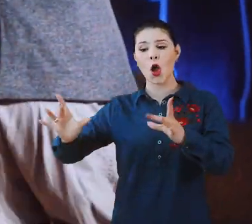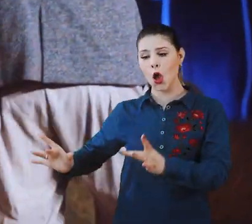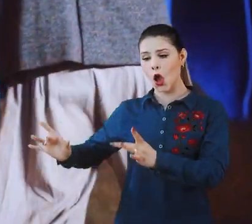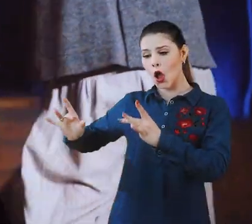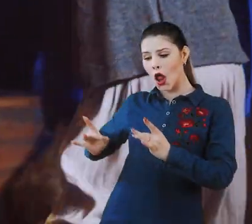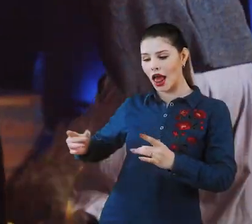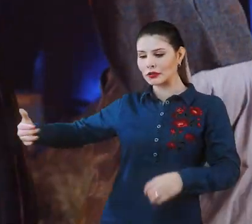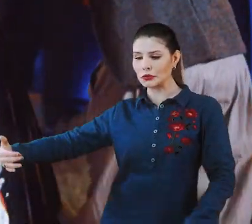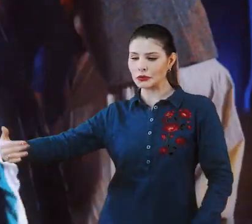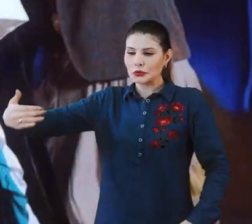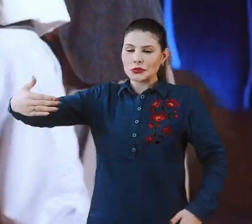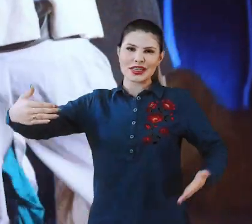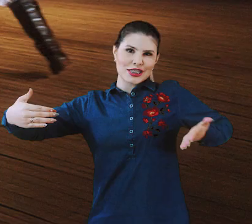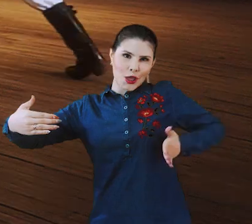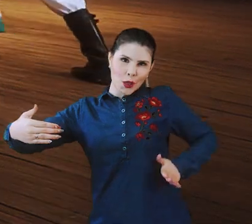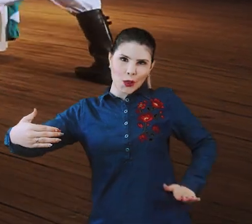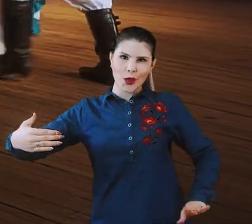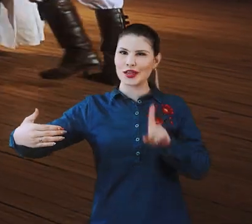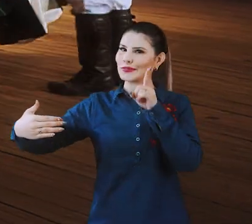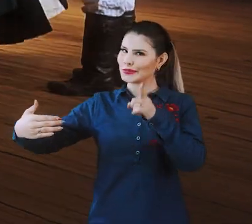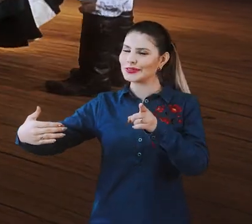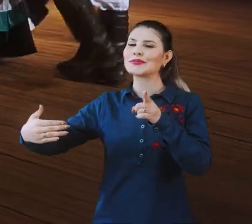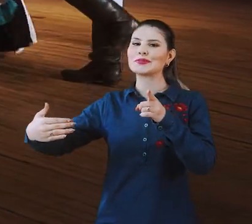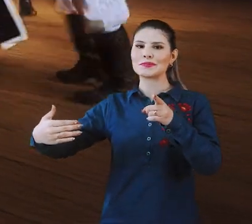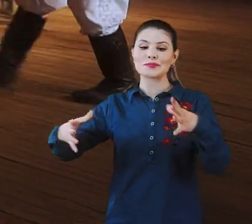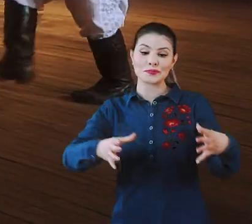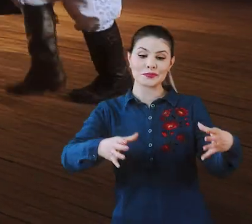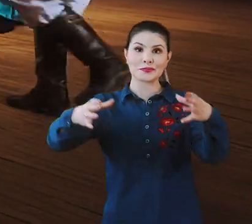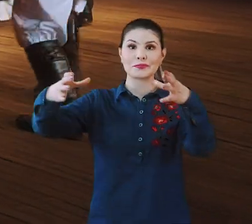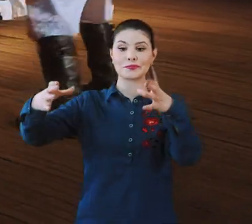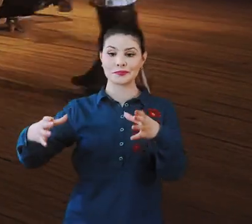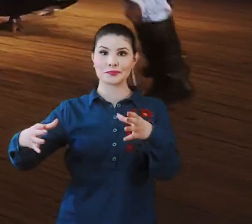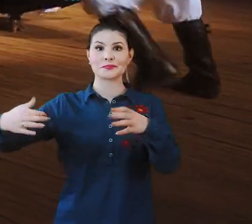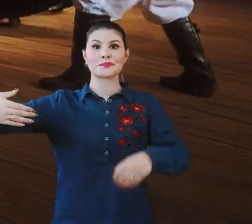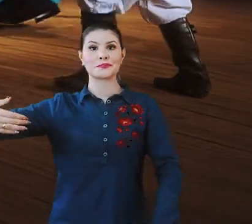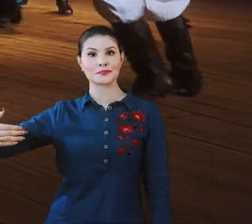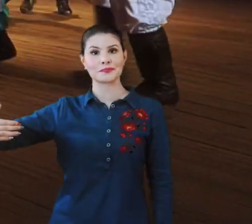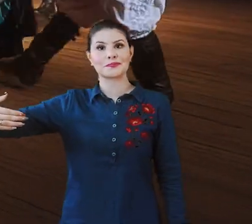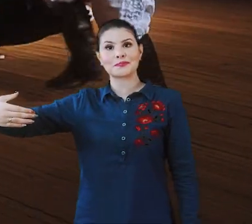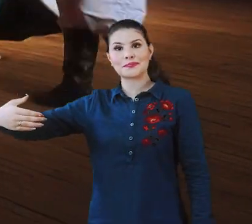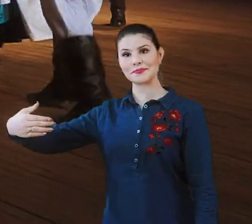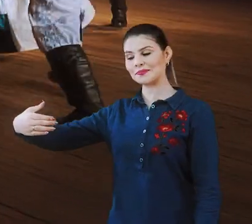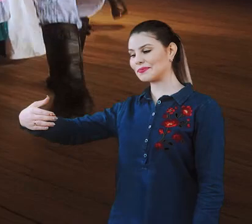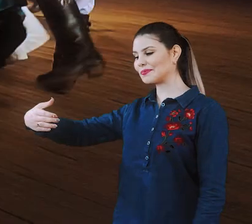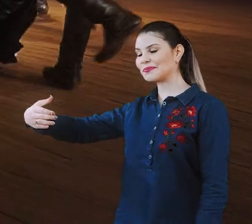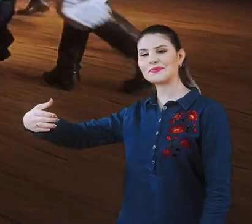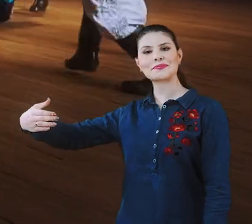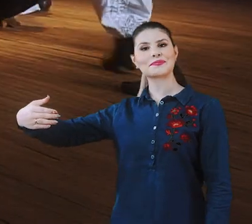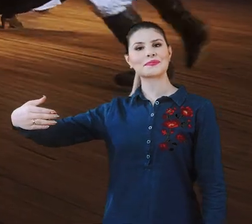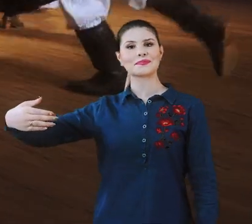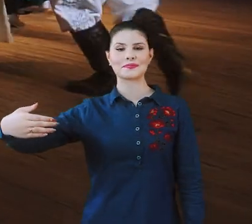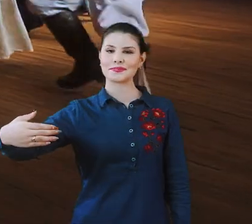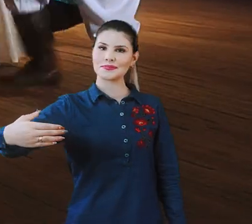pendurado na cintura de você. Balaio, meu bem, balaio, sim, a balaio